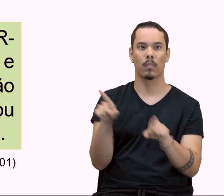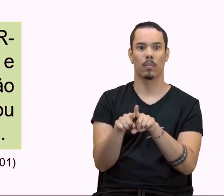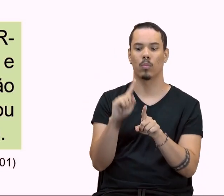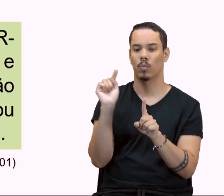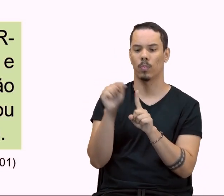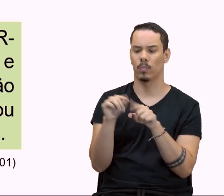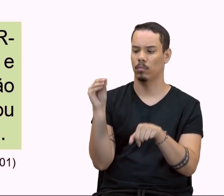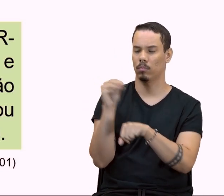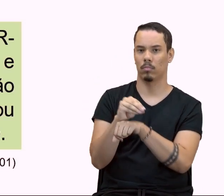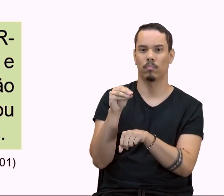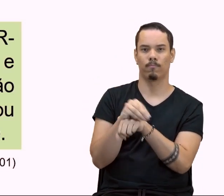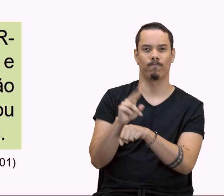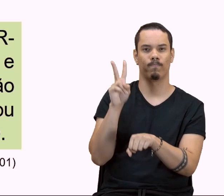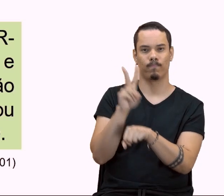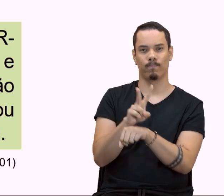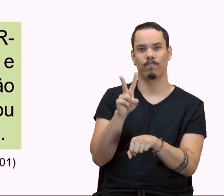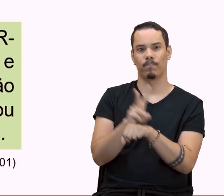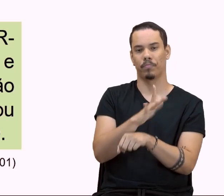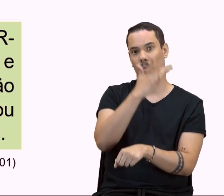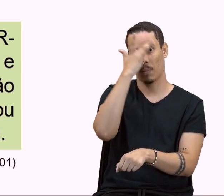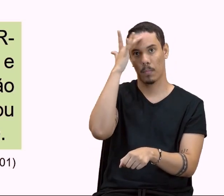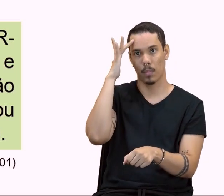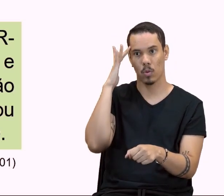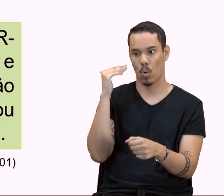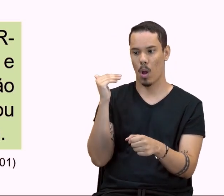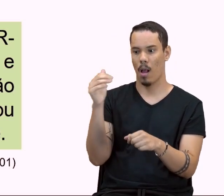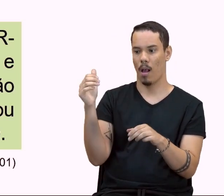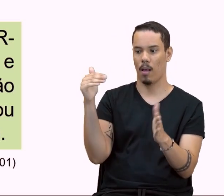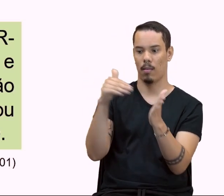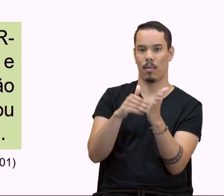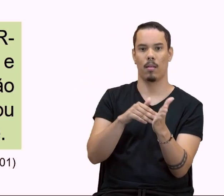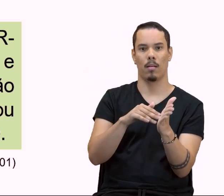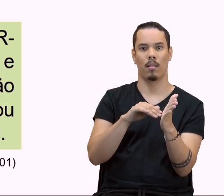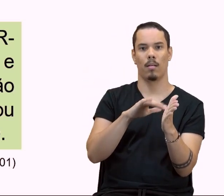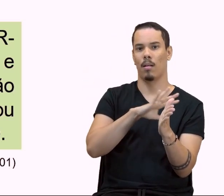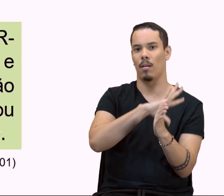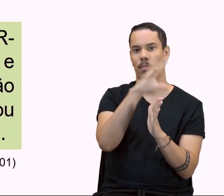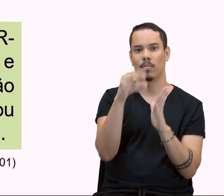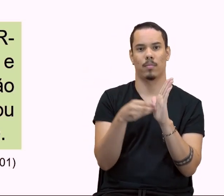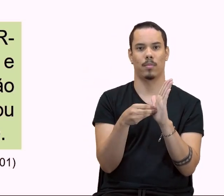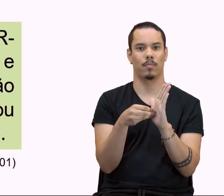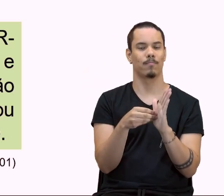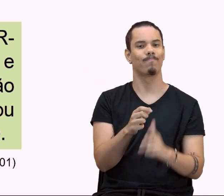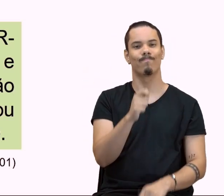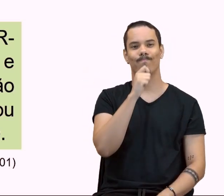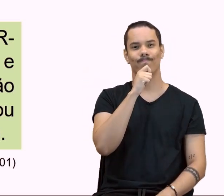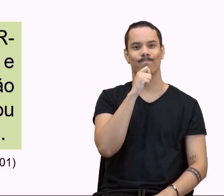e levar as pessoas à Amazônia, não desenvolvida,